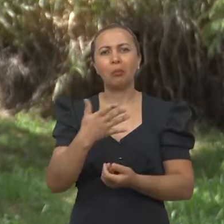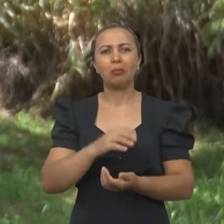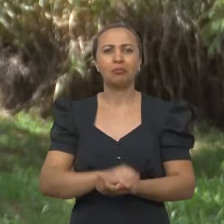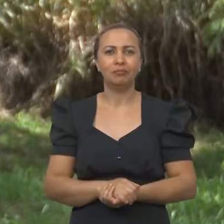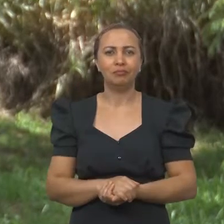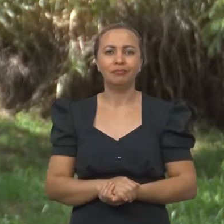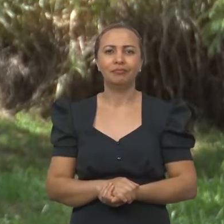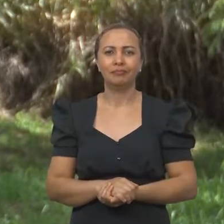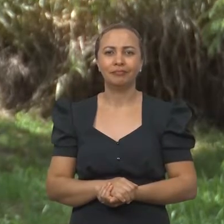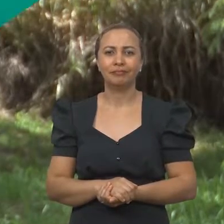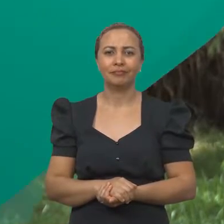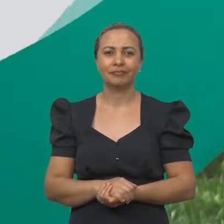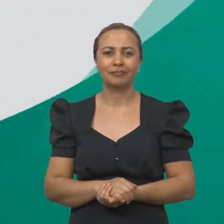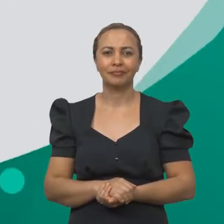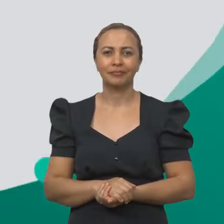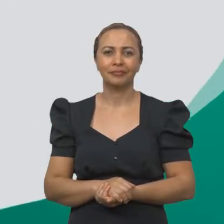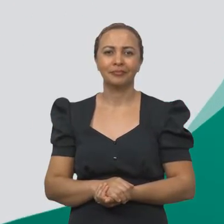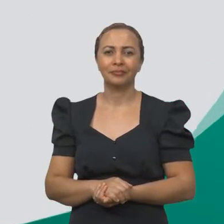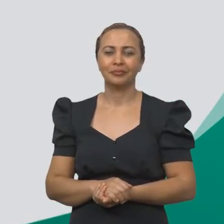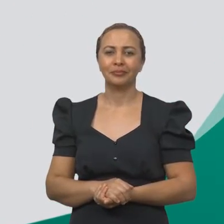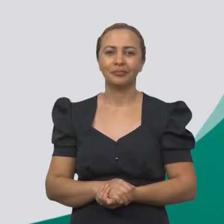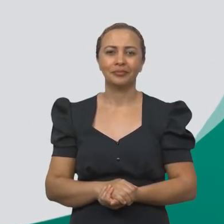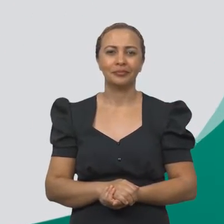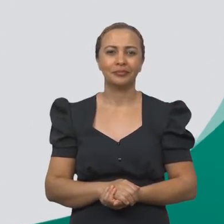Vamos conferir?